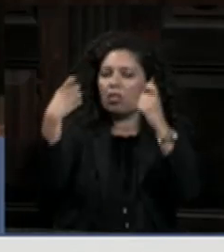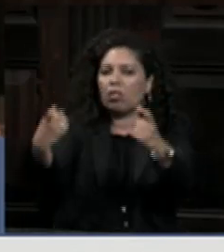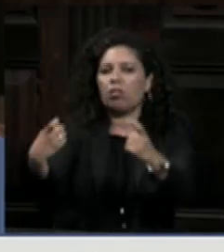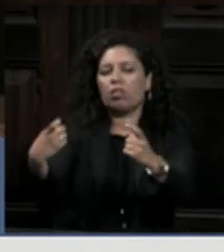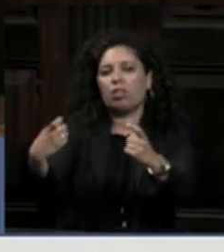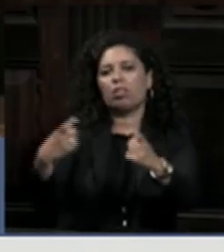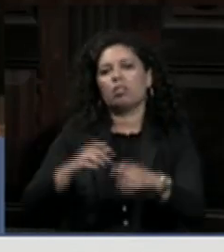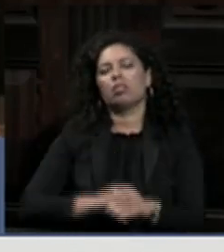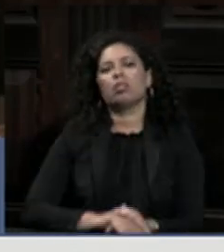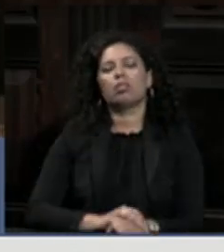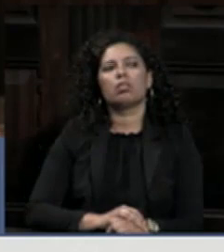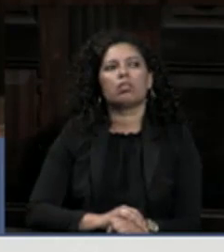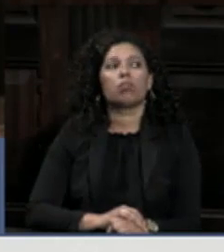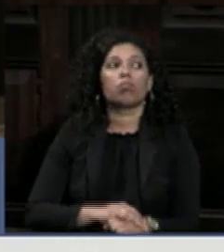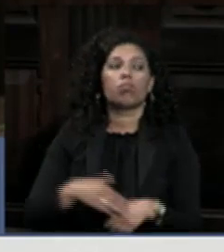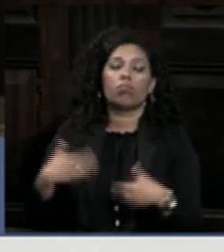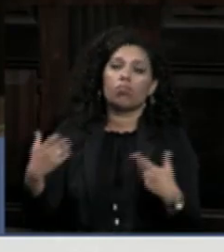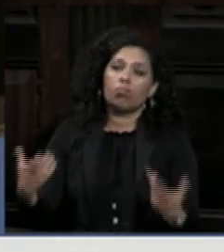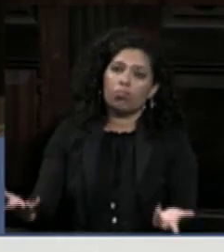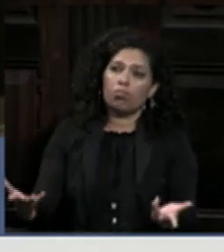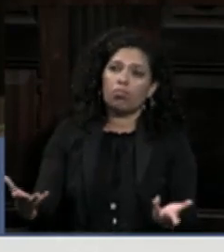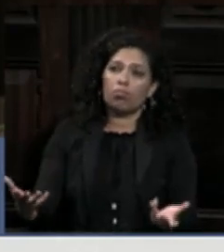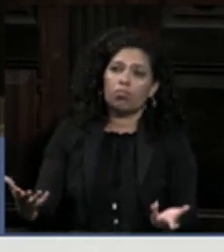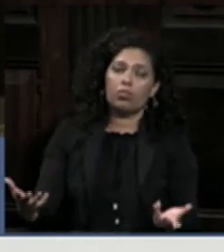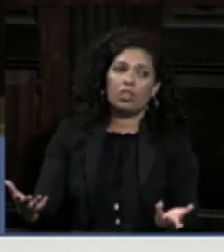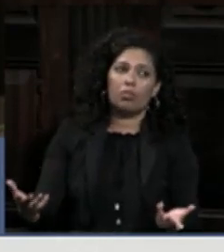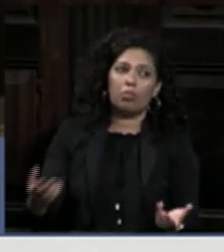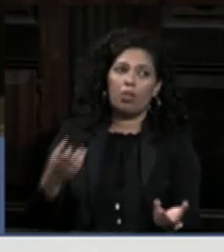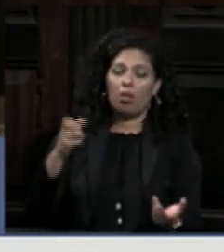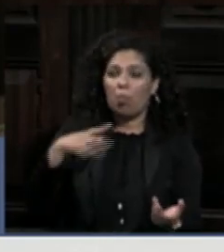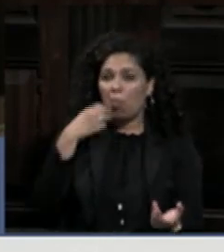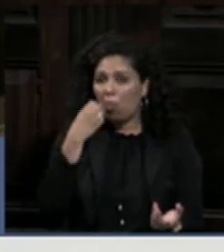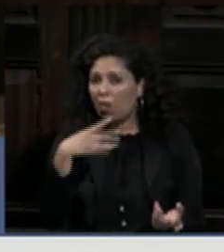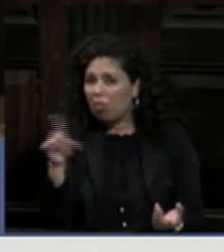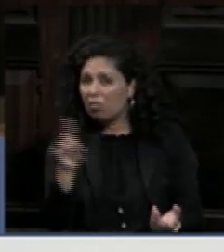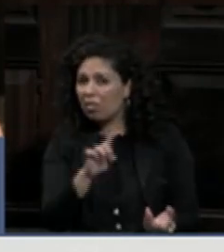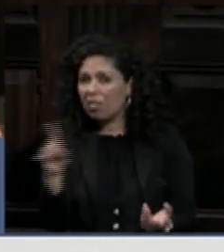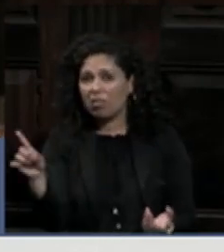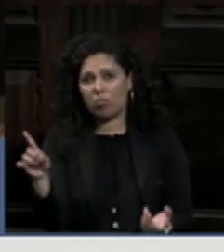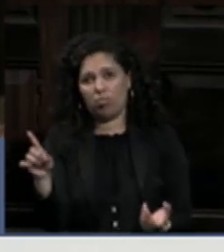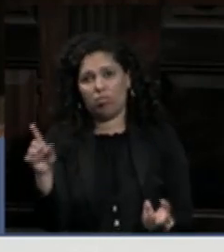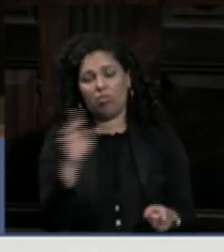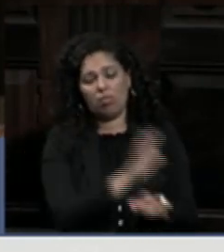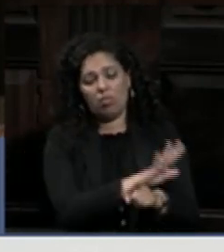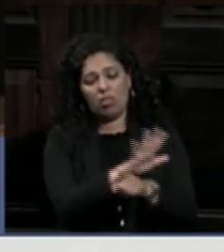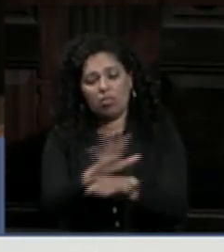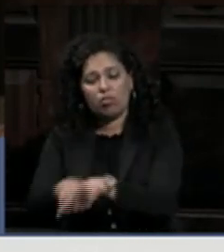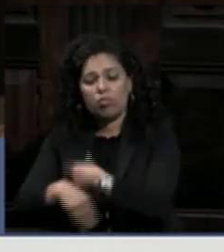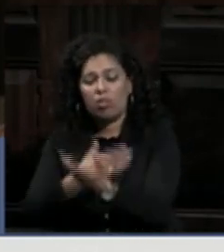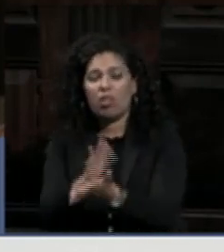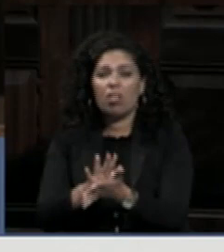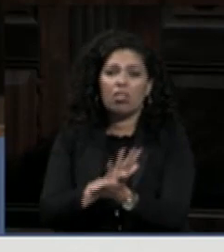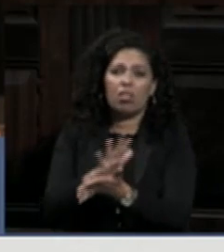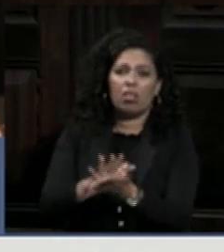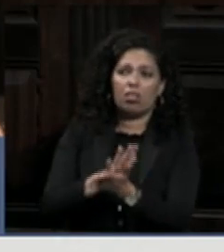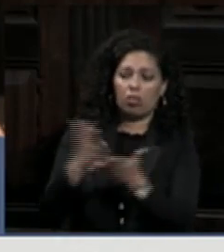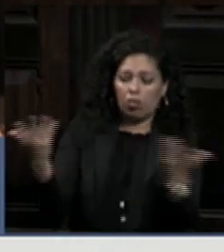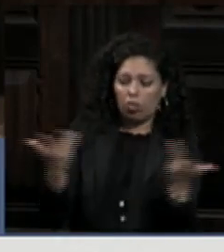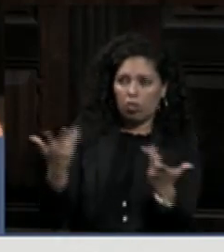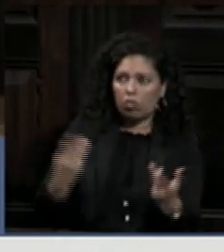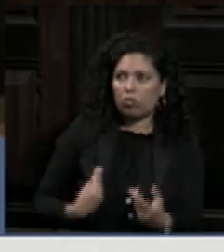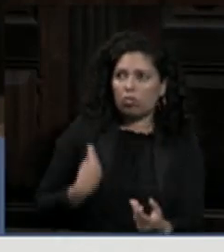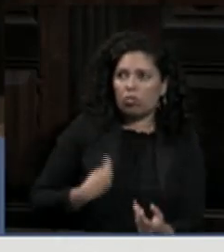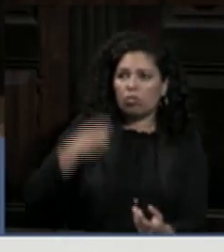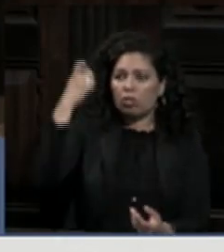e isso não é a solução para o momento que nós vivemos e nem a